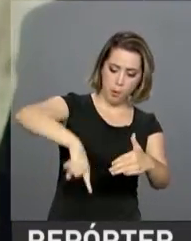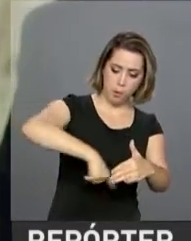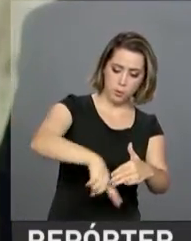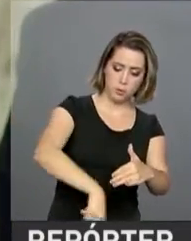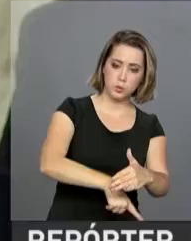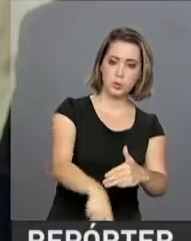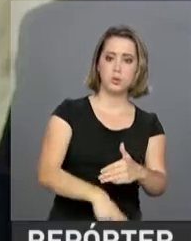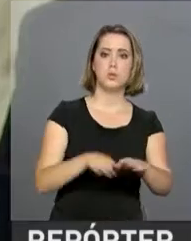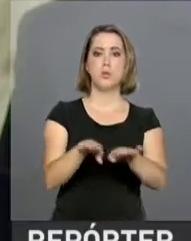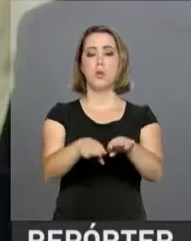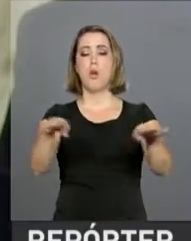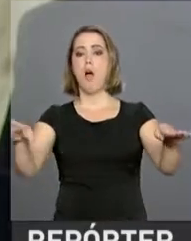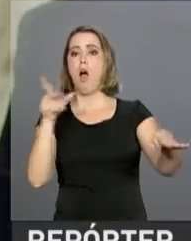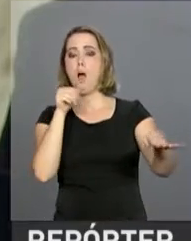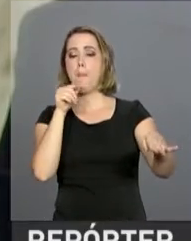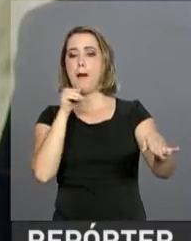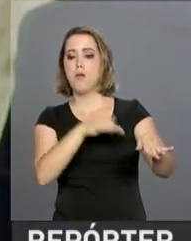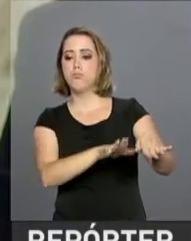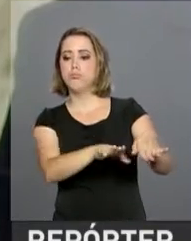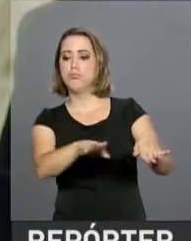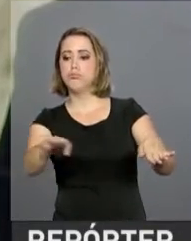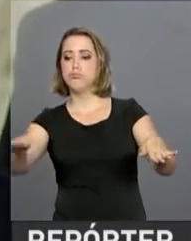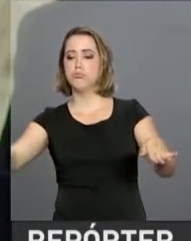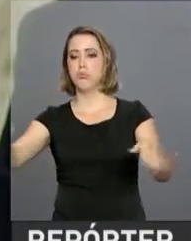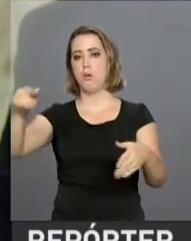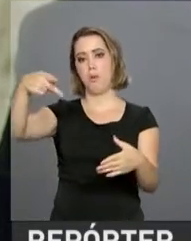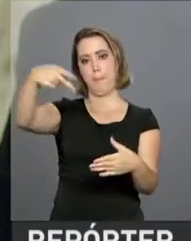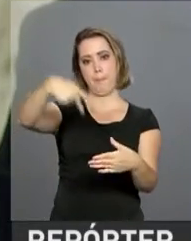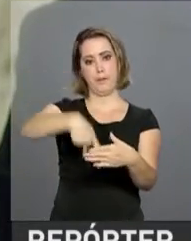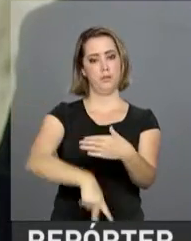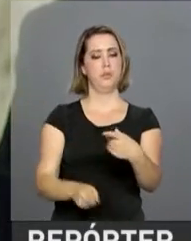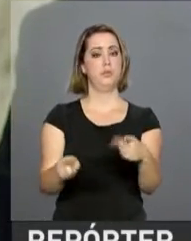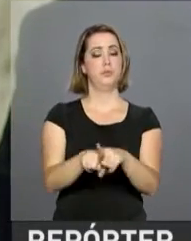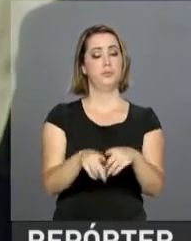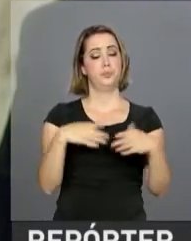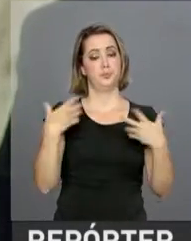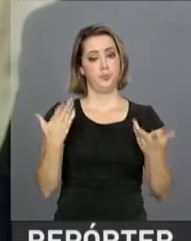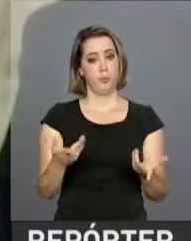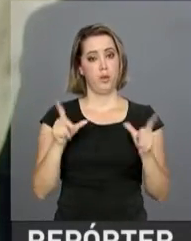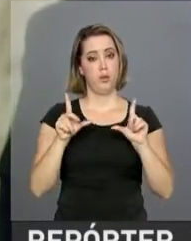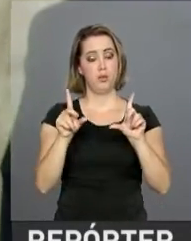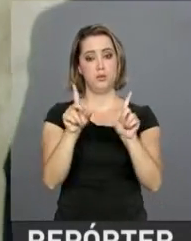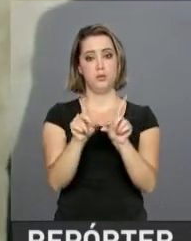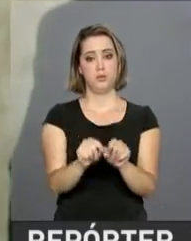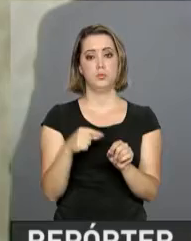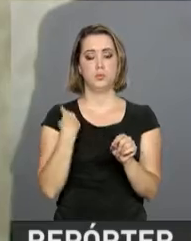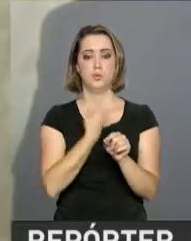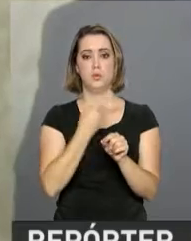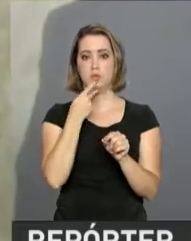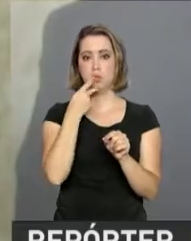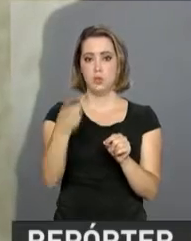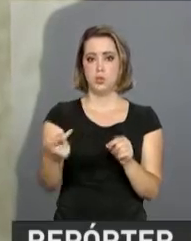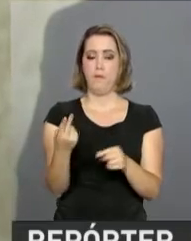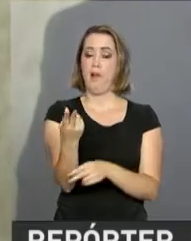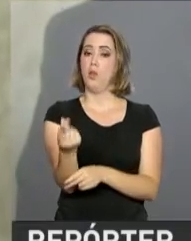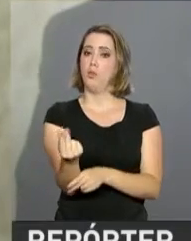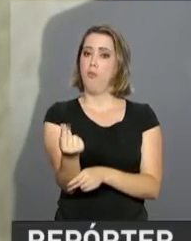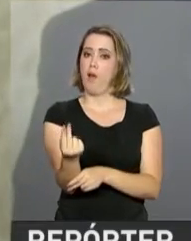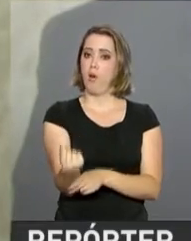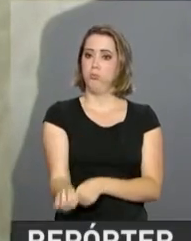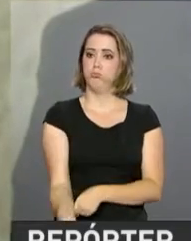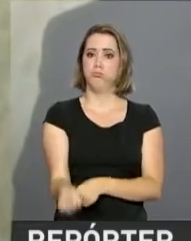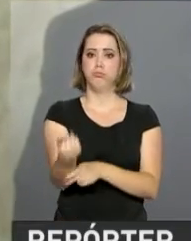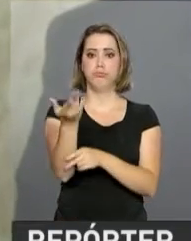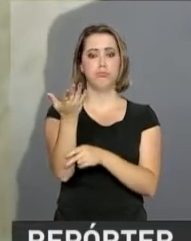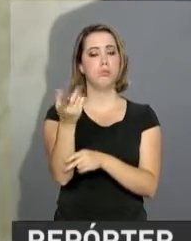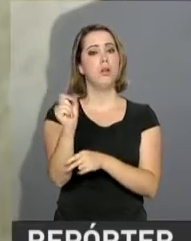mais fácil para a indústria petroleira cumprir com conteúdo local isso diminui o que a gente chama de custos de transação e aumenta a